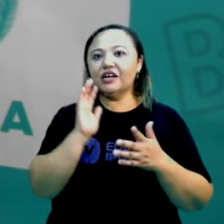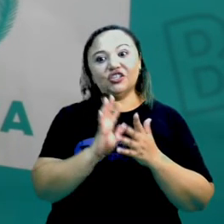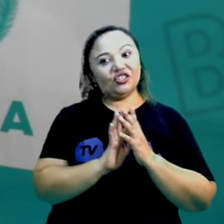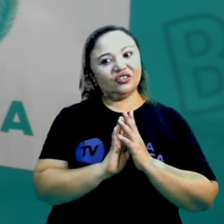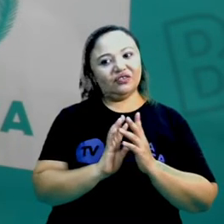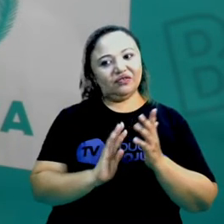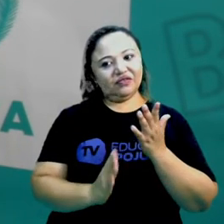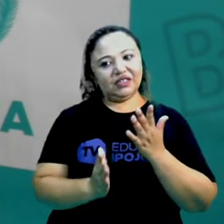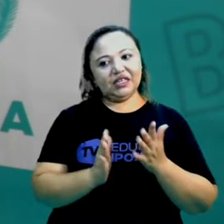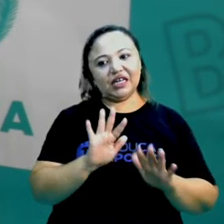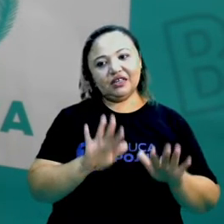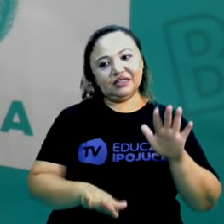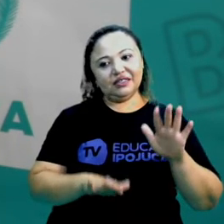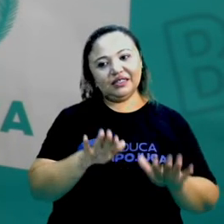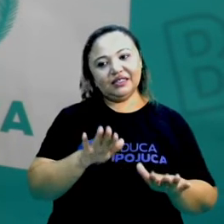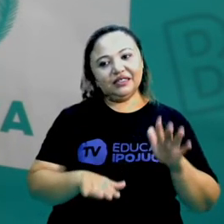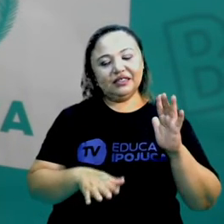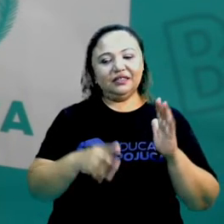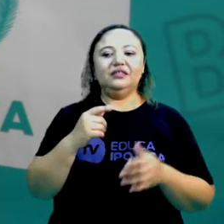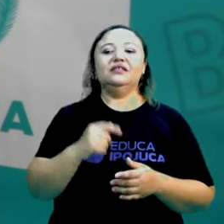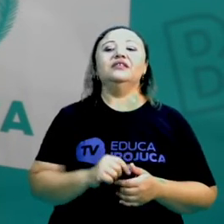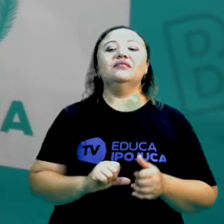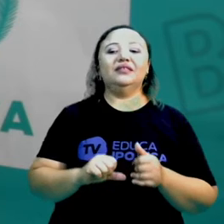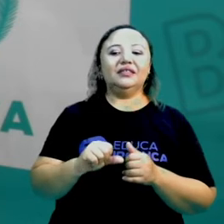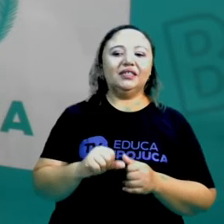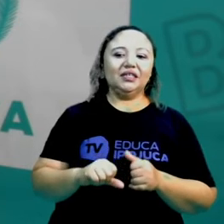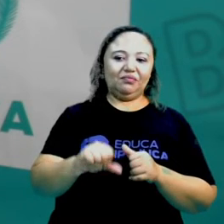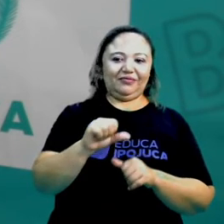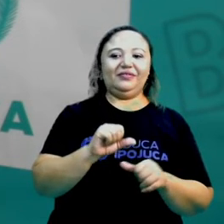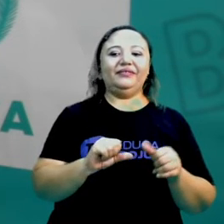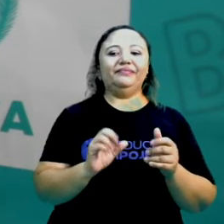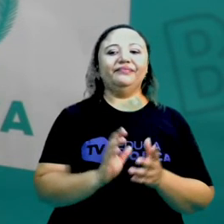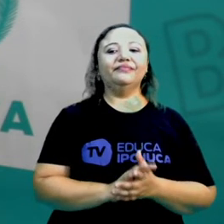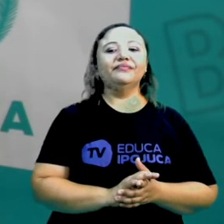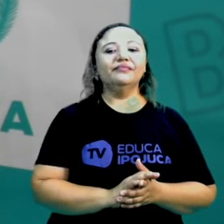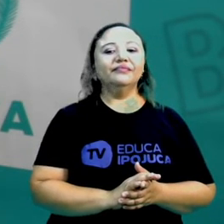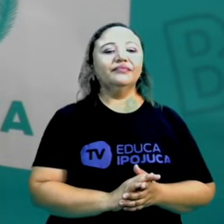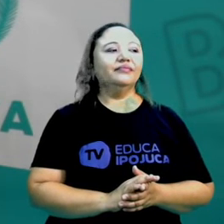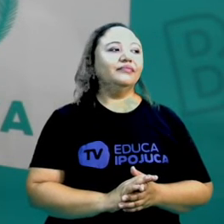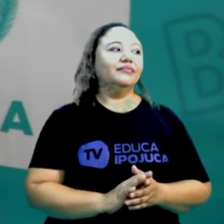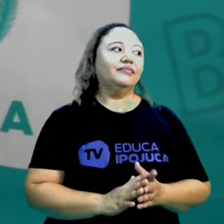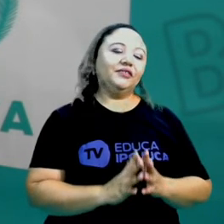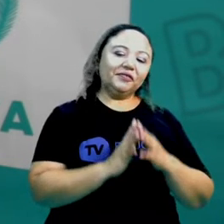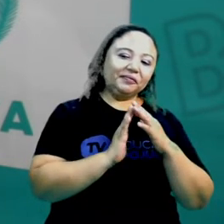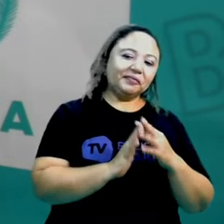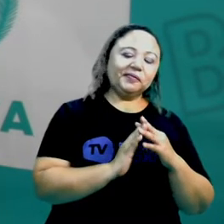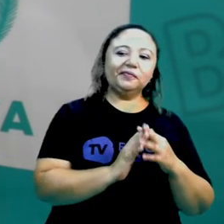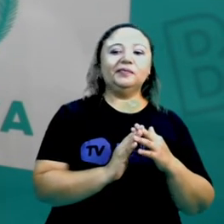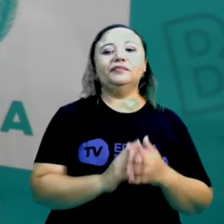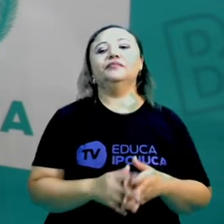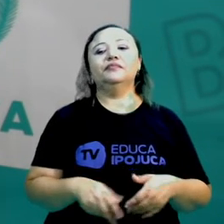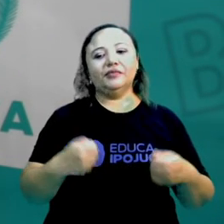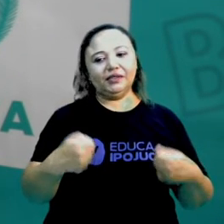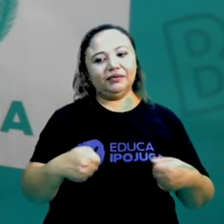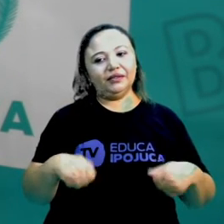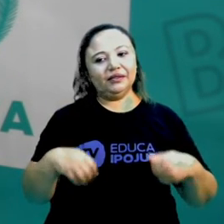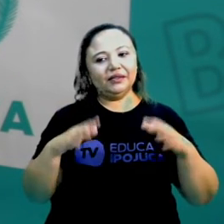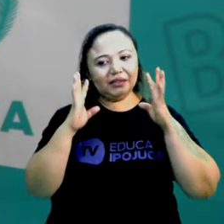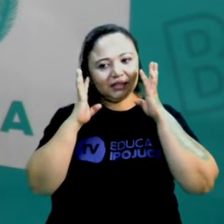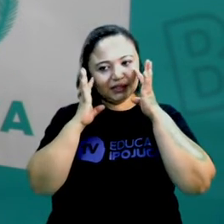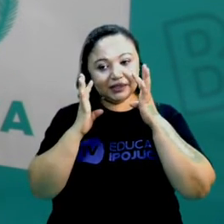é parecido, os fonemas são parecidos. E aí devemos prestar atenção